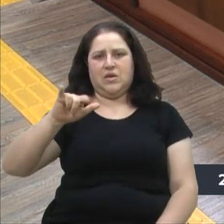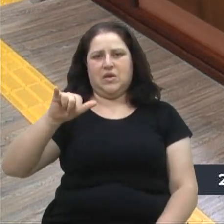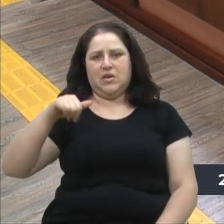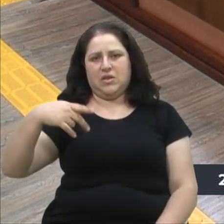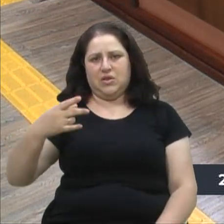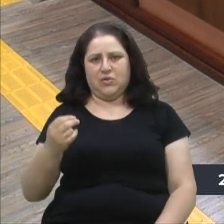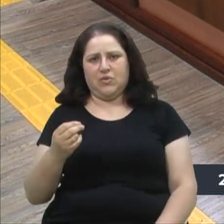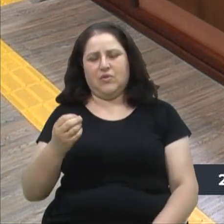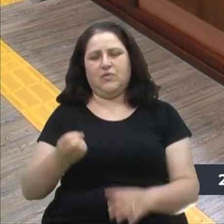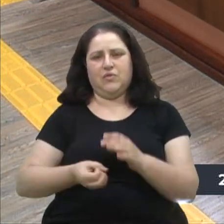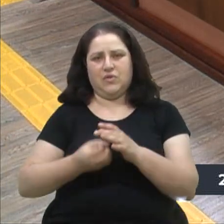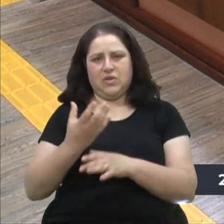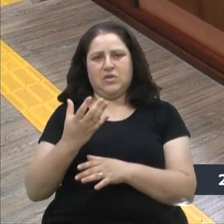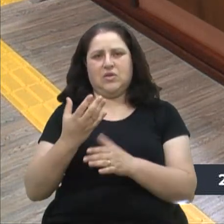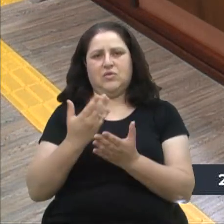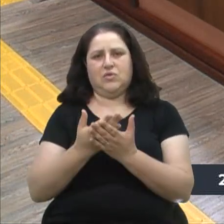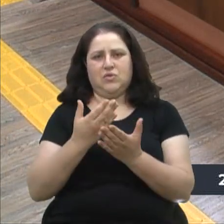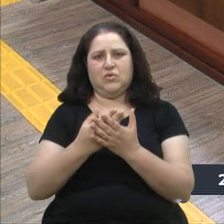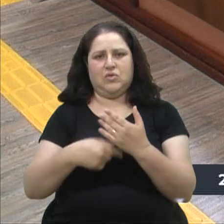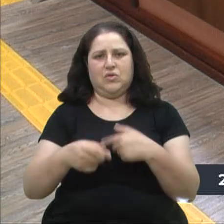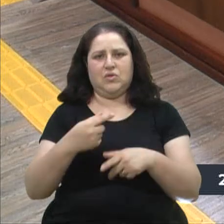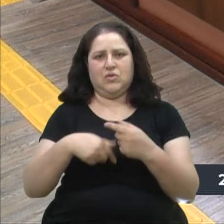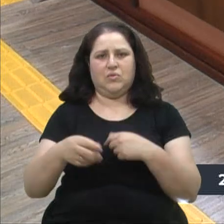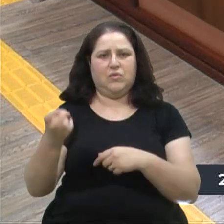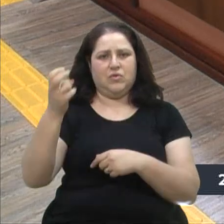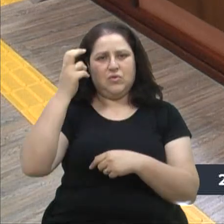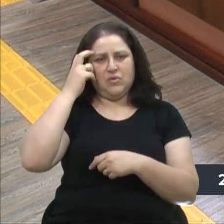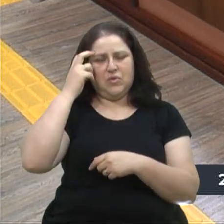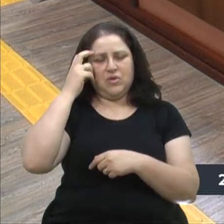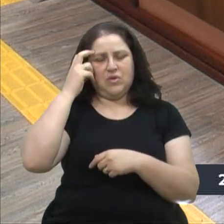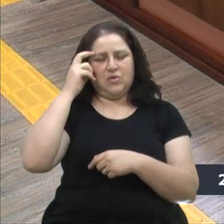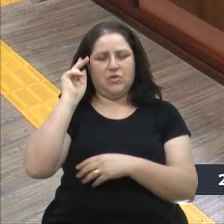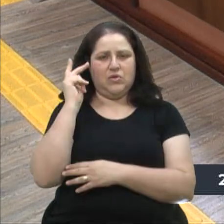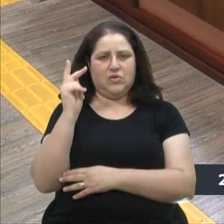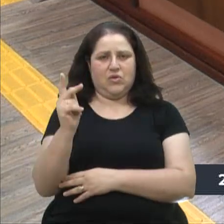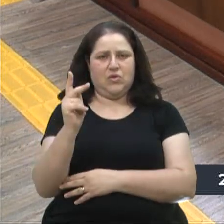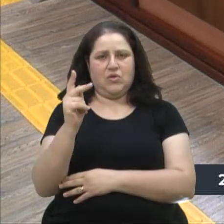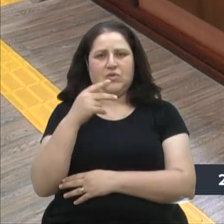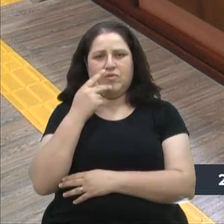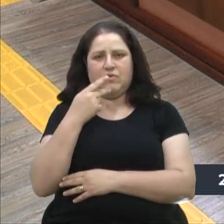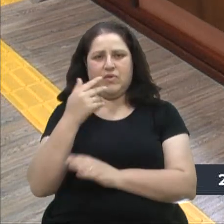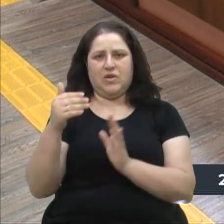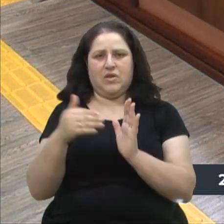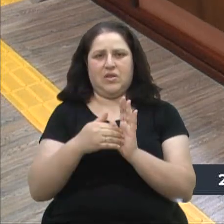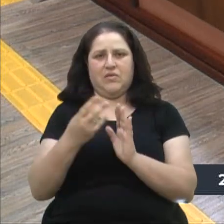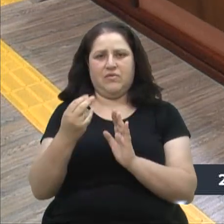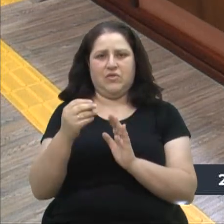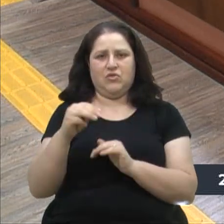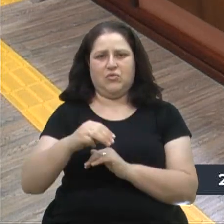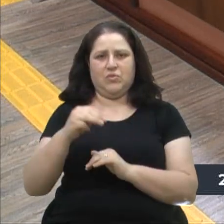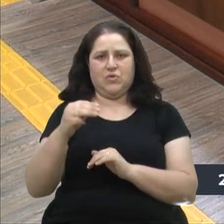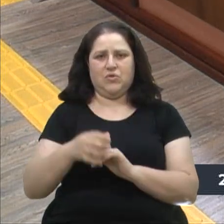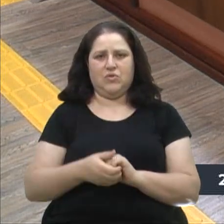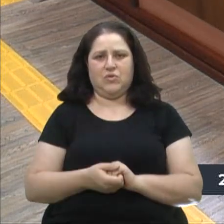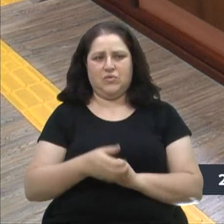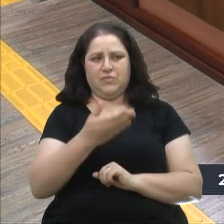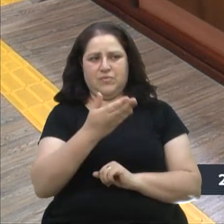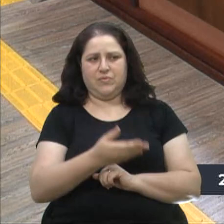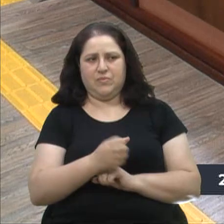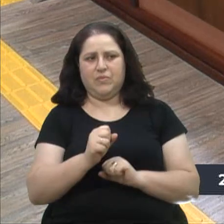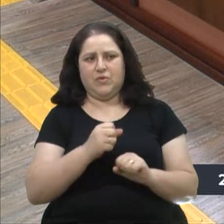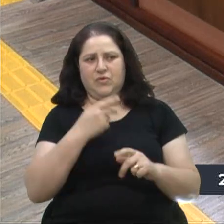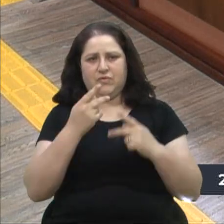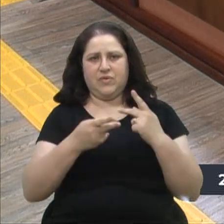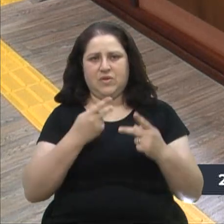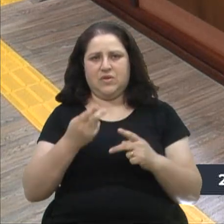Culturais e Históricos do Rio Grande do Sul, para que faça a sua réplica em até 20 minutos. A palavra está à sua